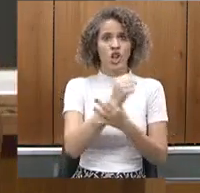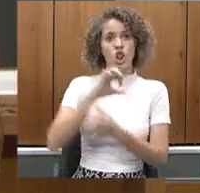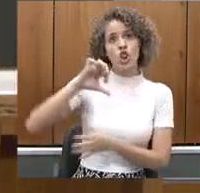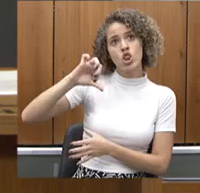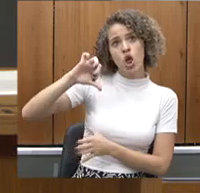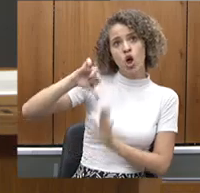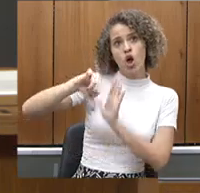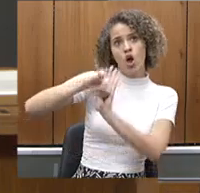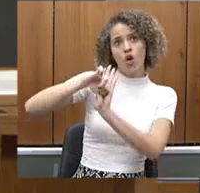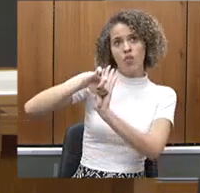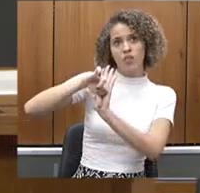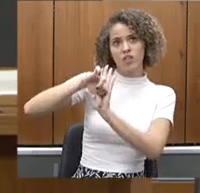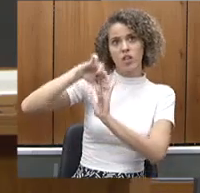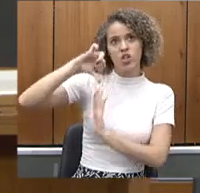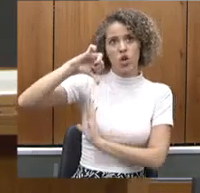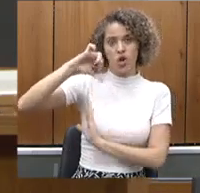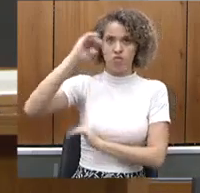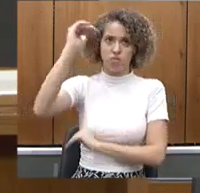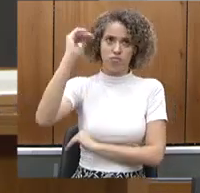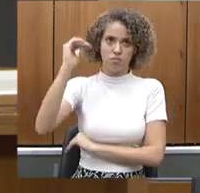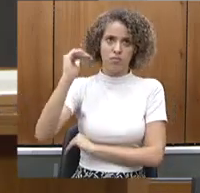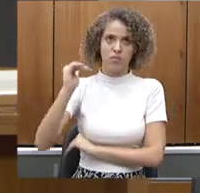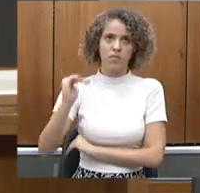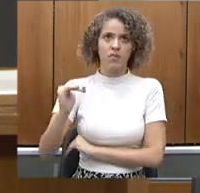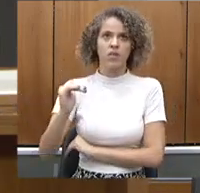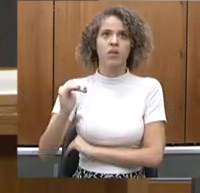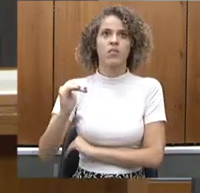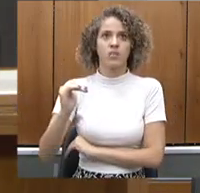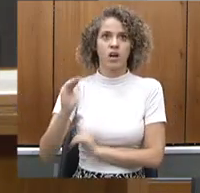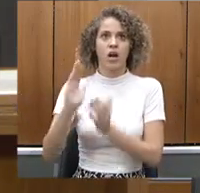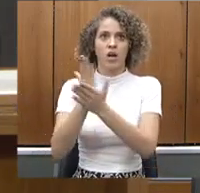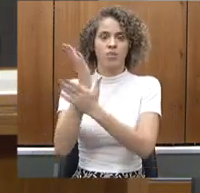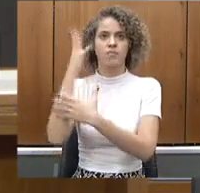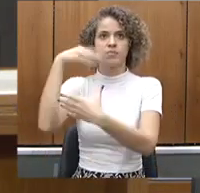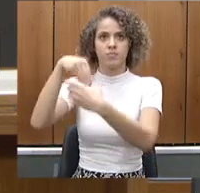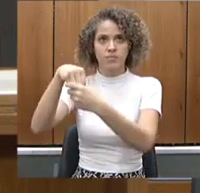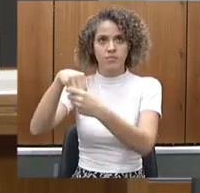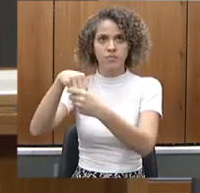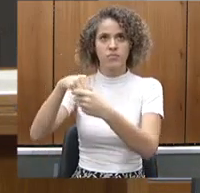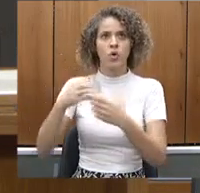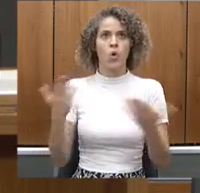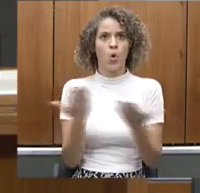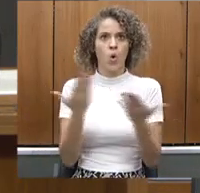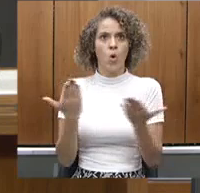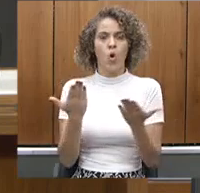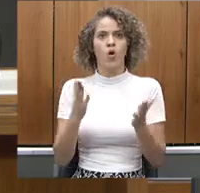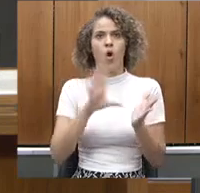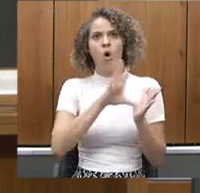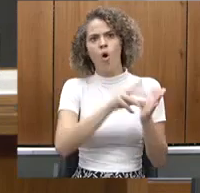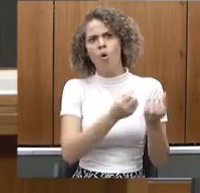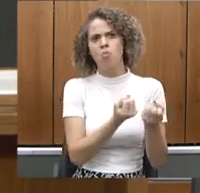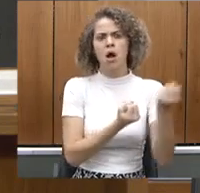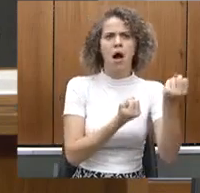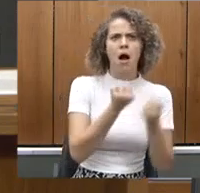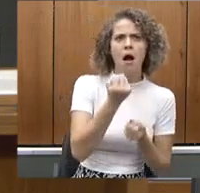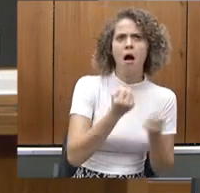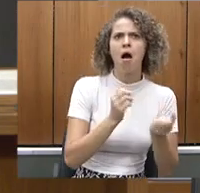nove indicadores que Eles olham esses crimes violentos como todos estão lá então você tá lá do roubo de veículo